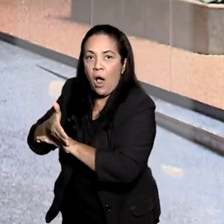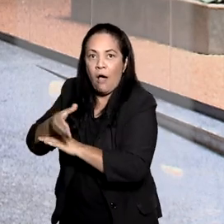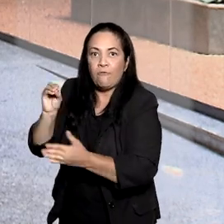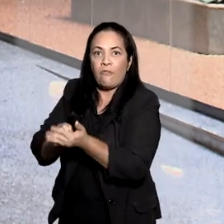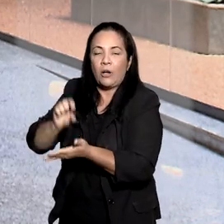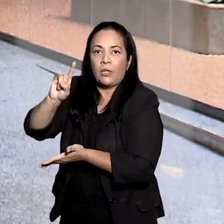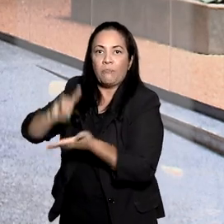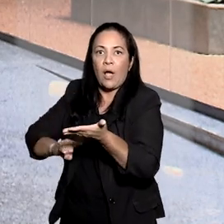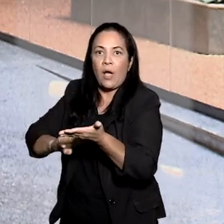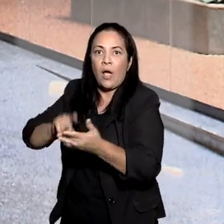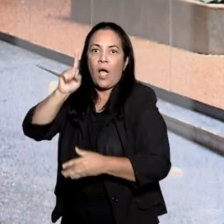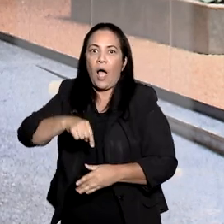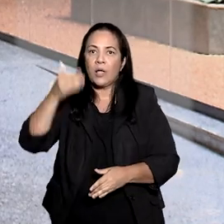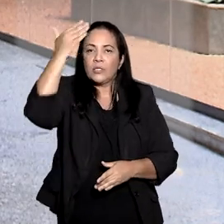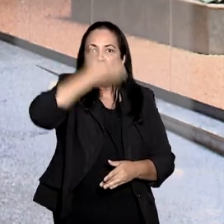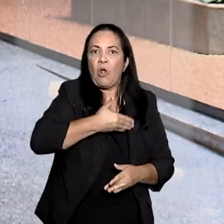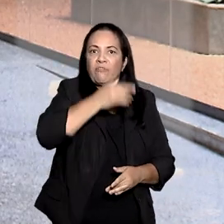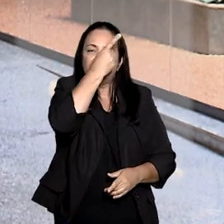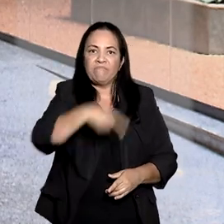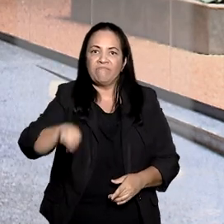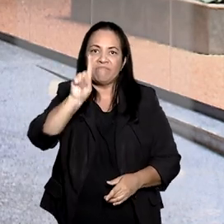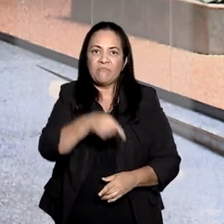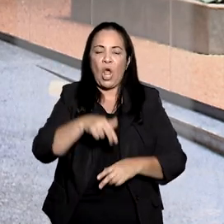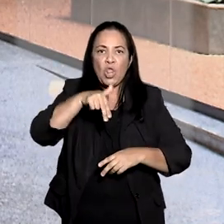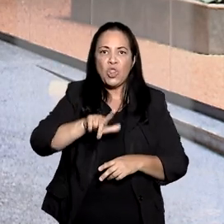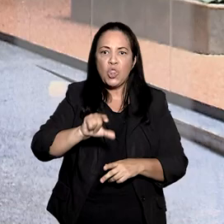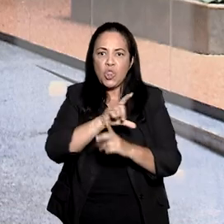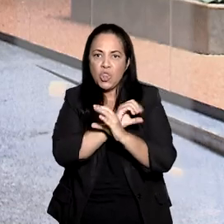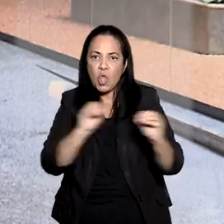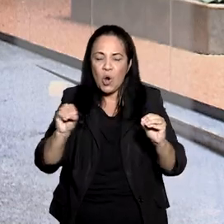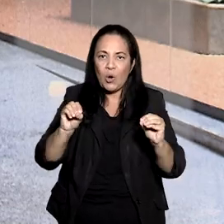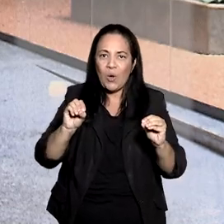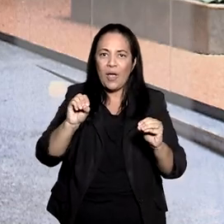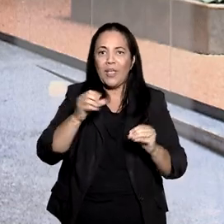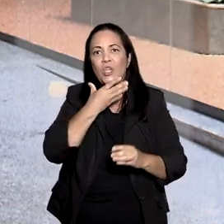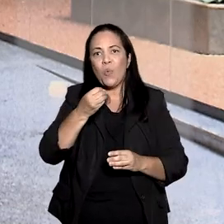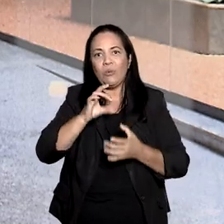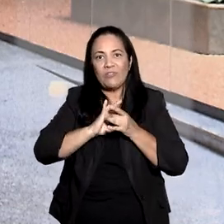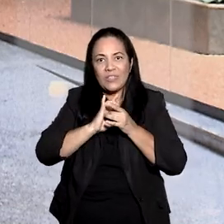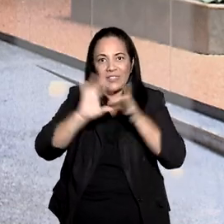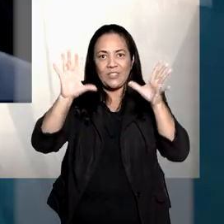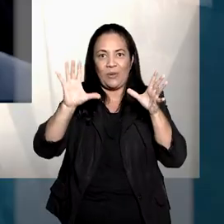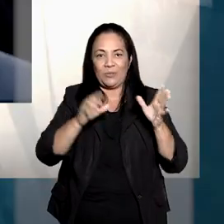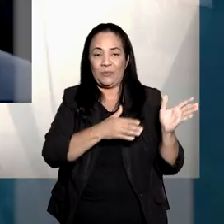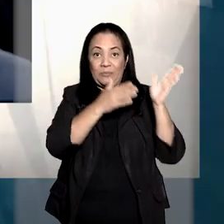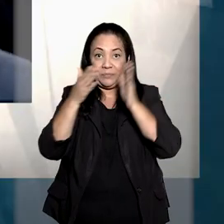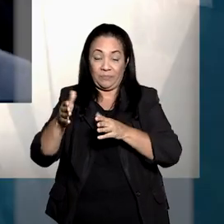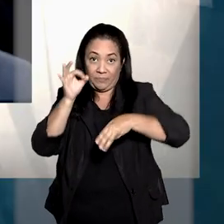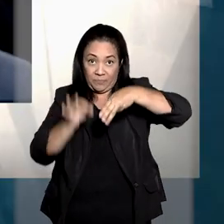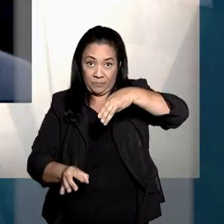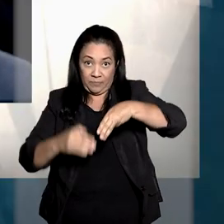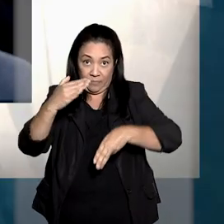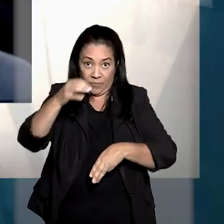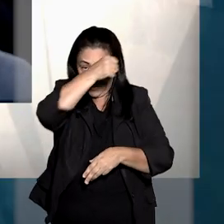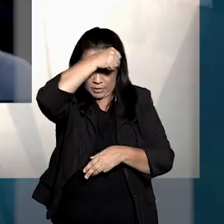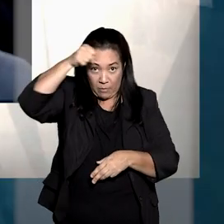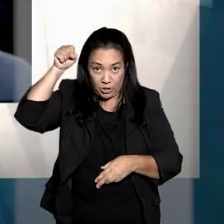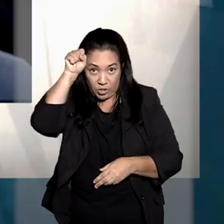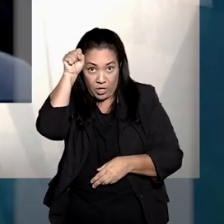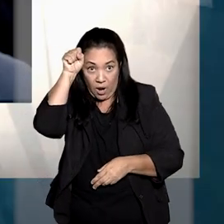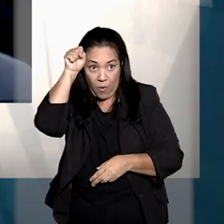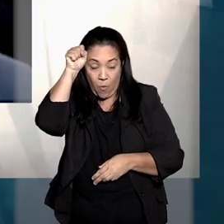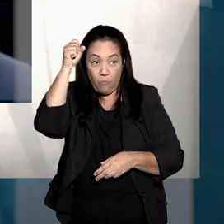mandado tornaria as provas nulas Portanto o homem deveria ser absolvido o relator Ministro